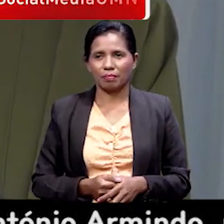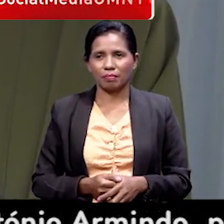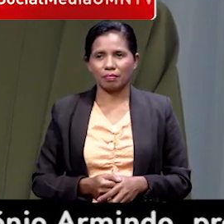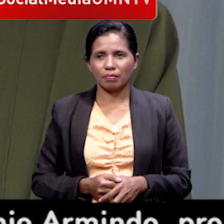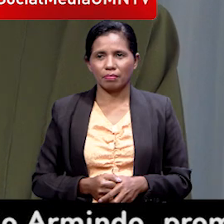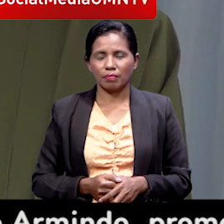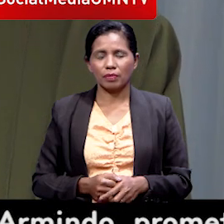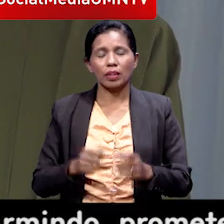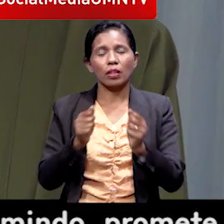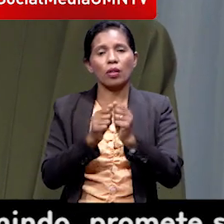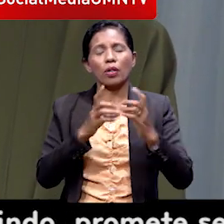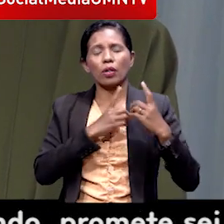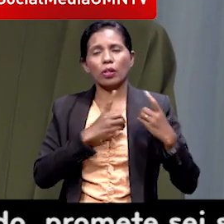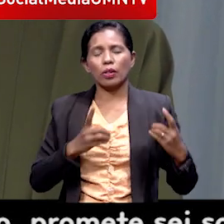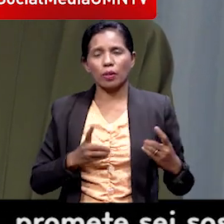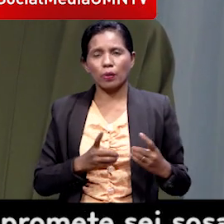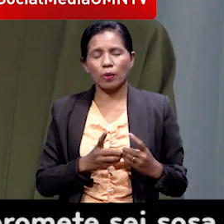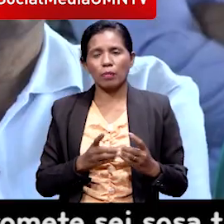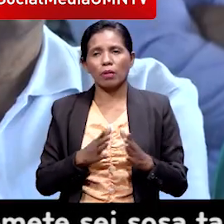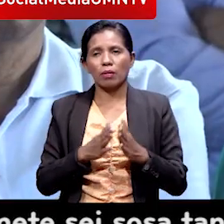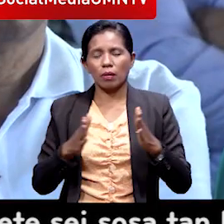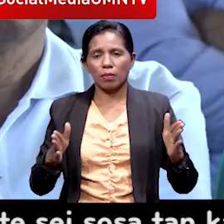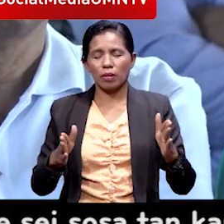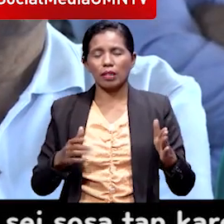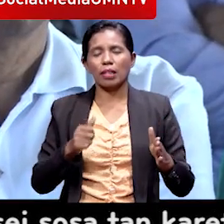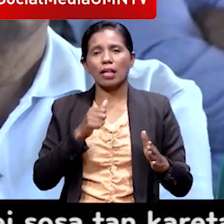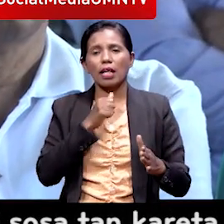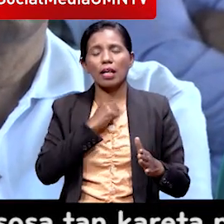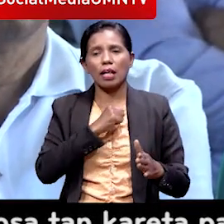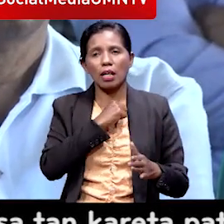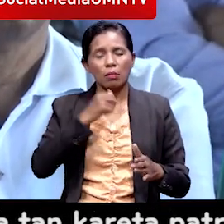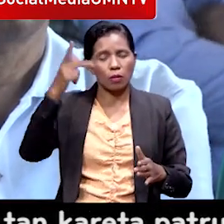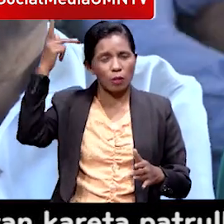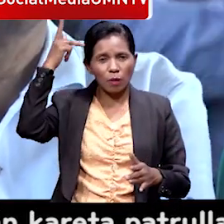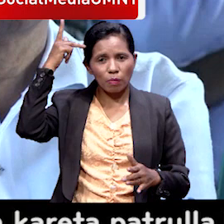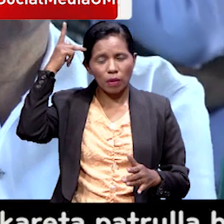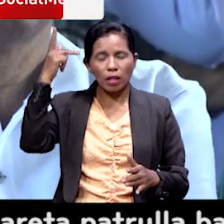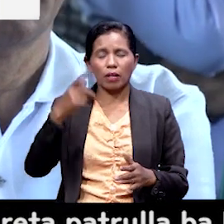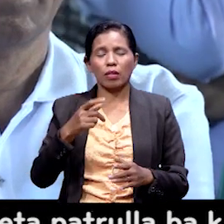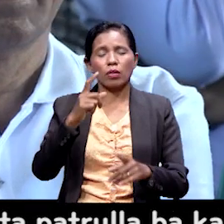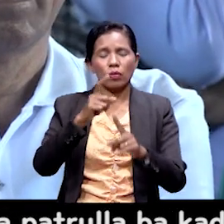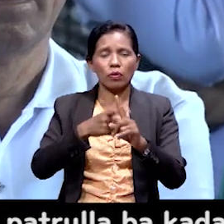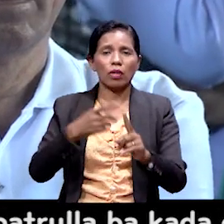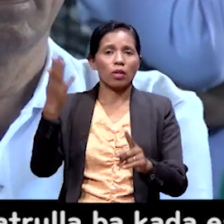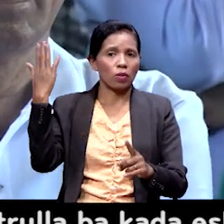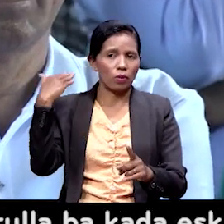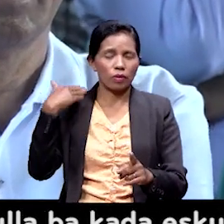Por domingo, am Papa Francisco Nia, Nebe foi na live por na rua de Ubacuto,